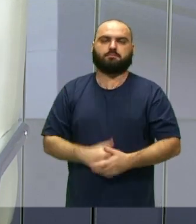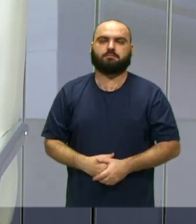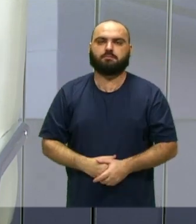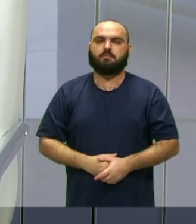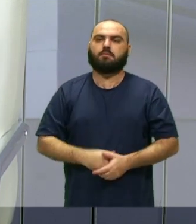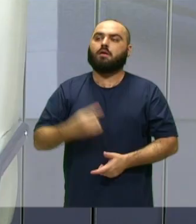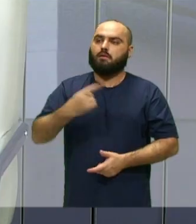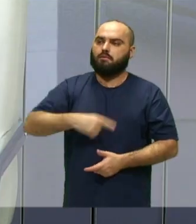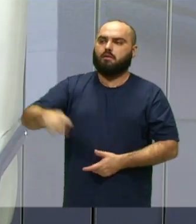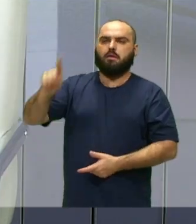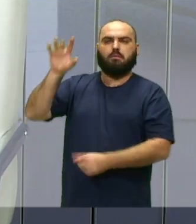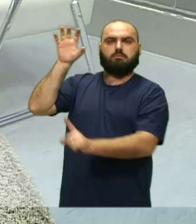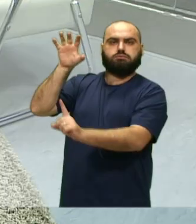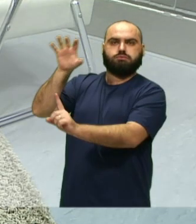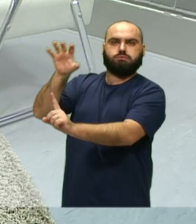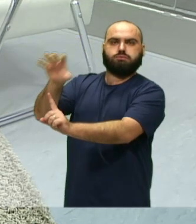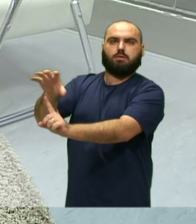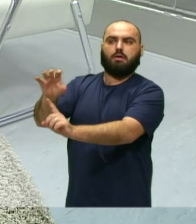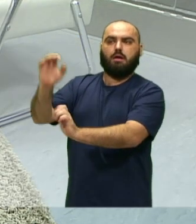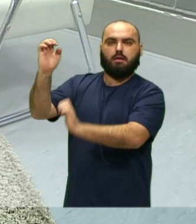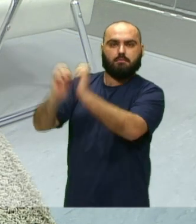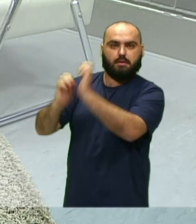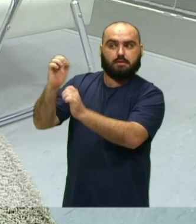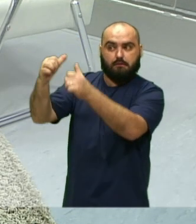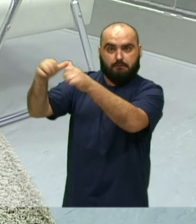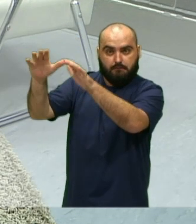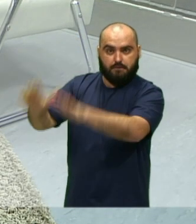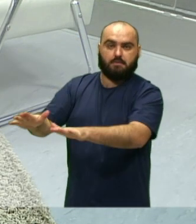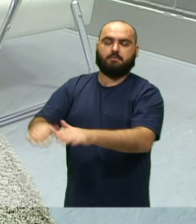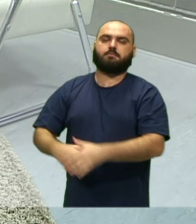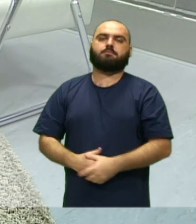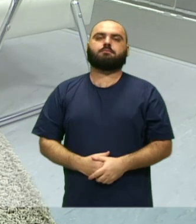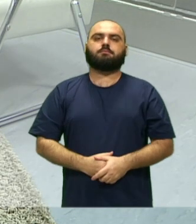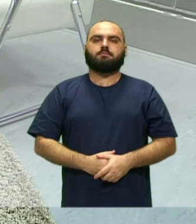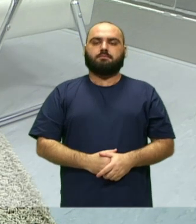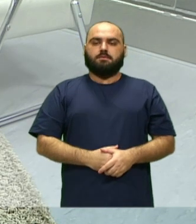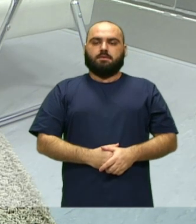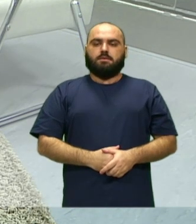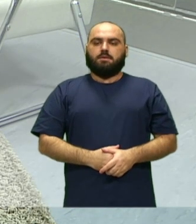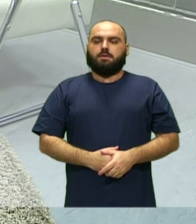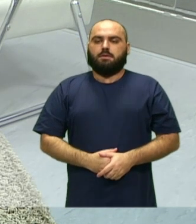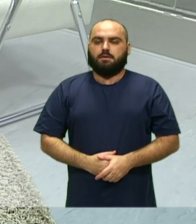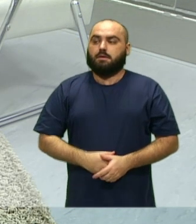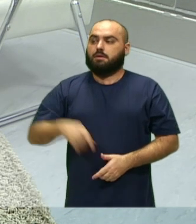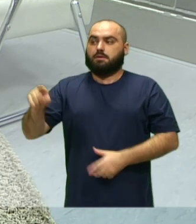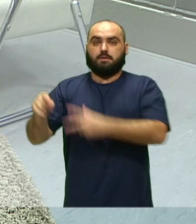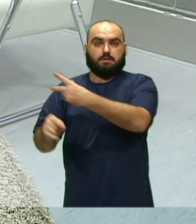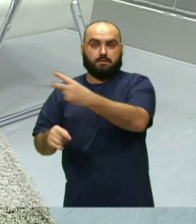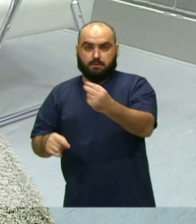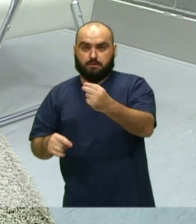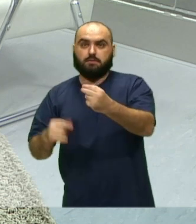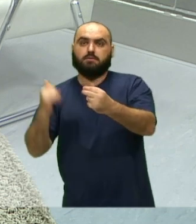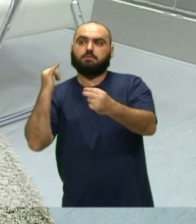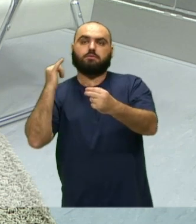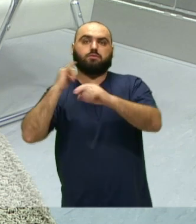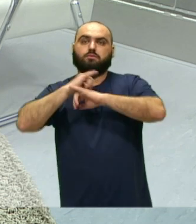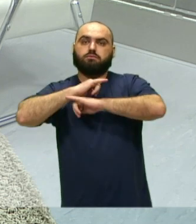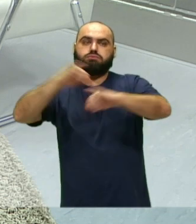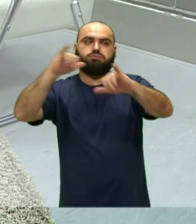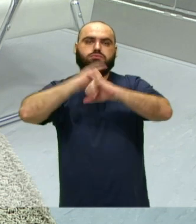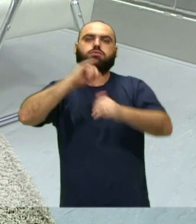essa insistência para que a empresa ficasse, né? E depois que saíram dali, tanto é verdade que foi noticiado isso em